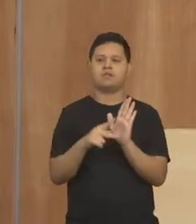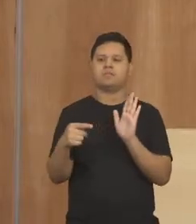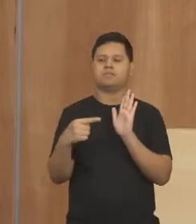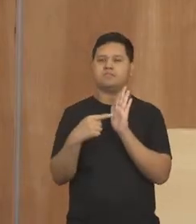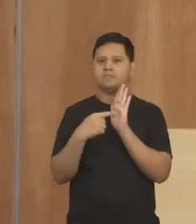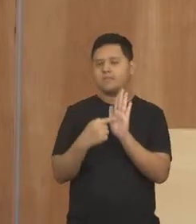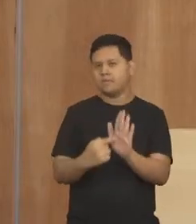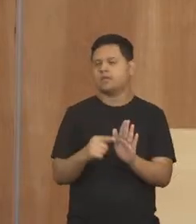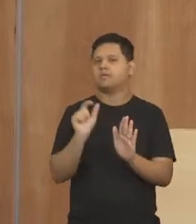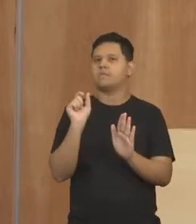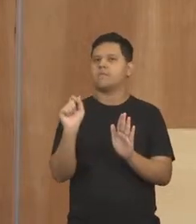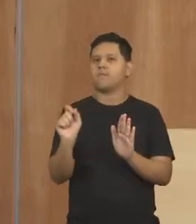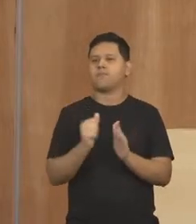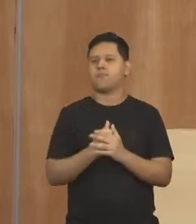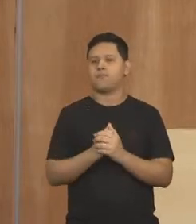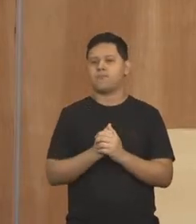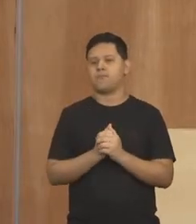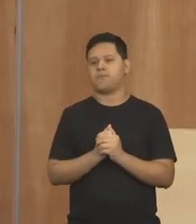que financia